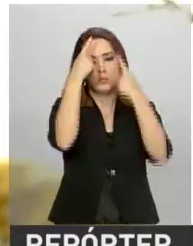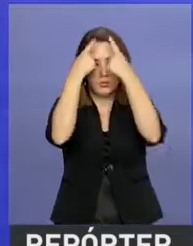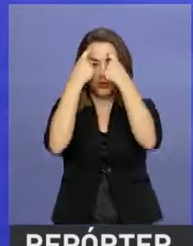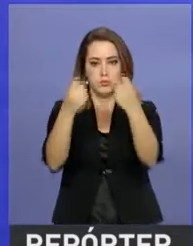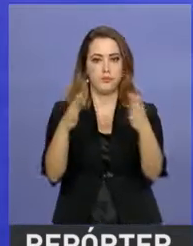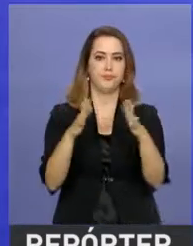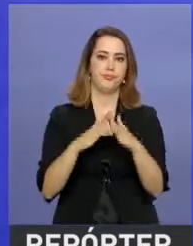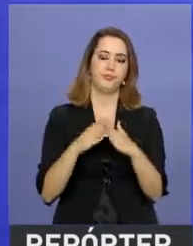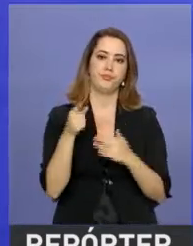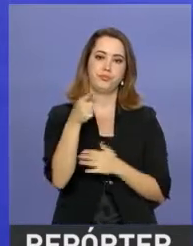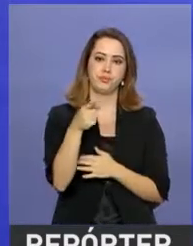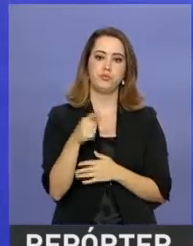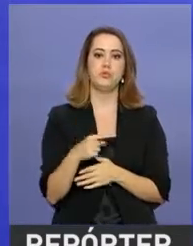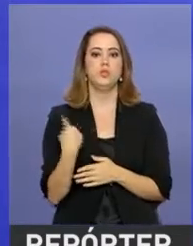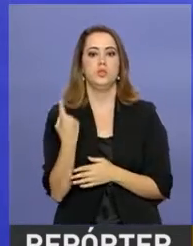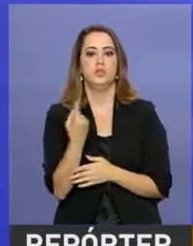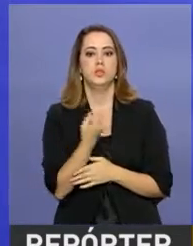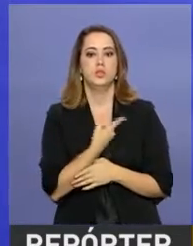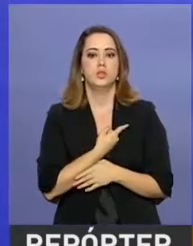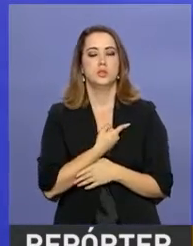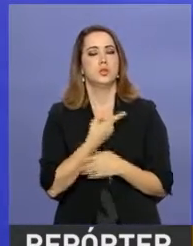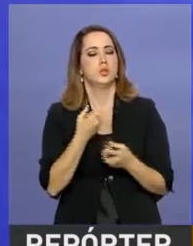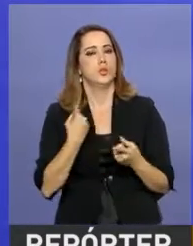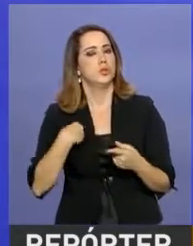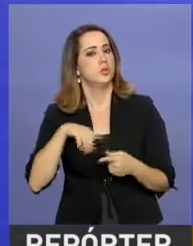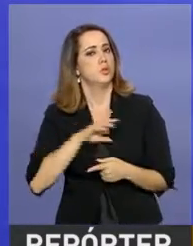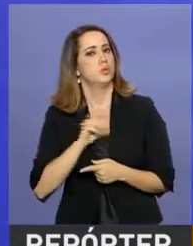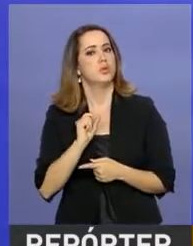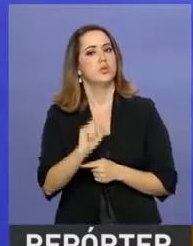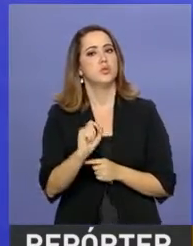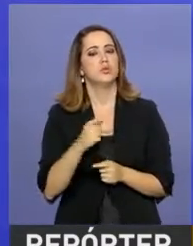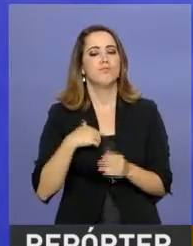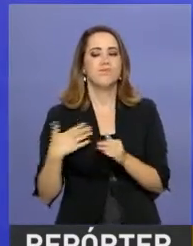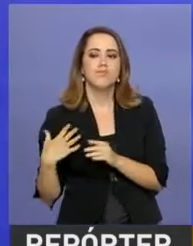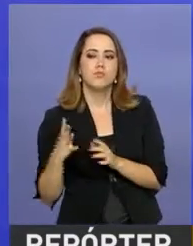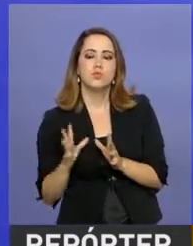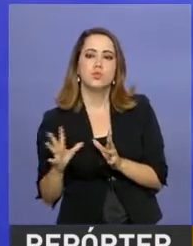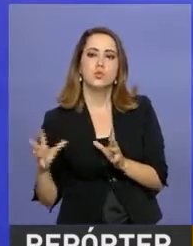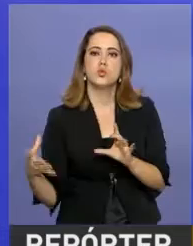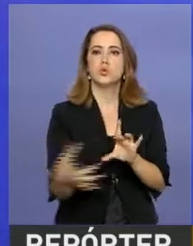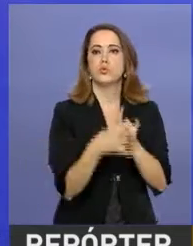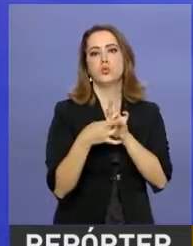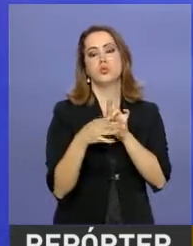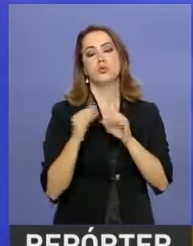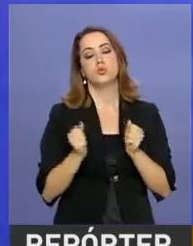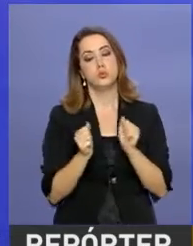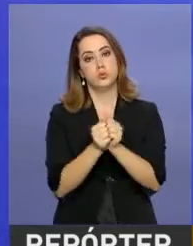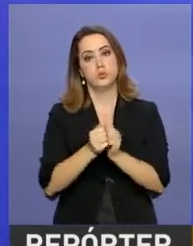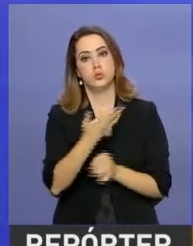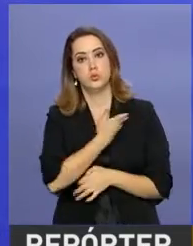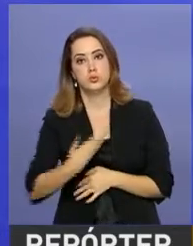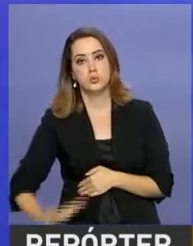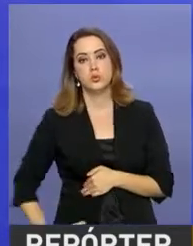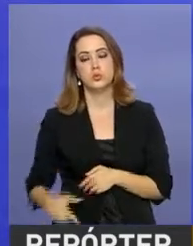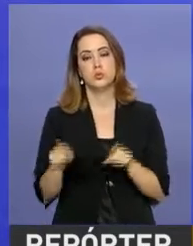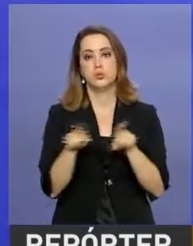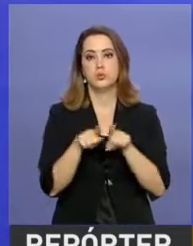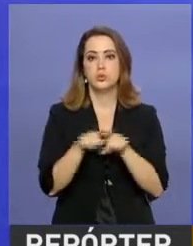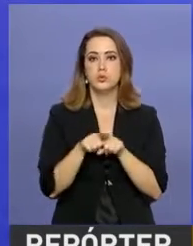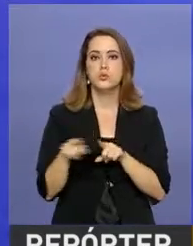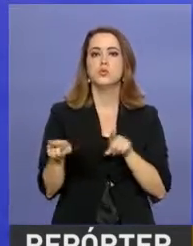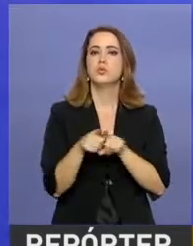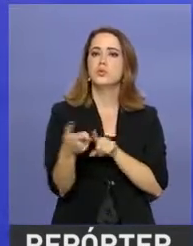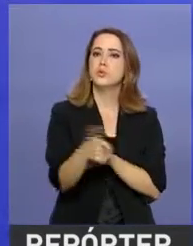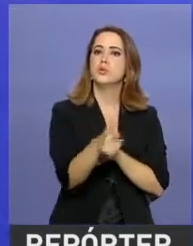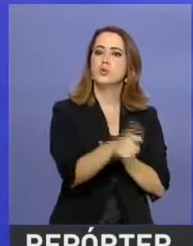é um desafio nosso é da secretaria a gente se envolver com ações governamentais e e e também